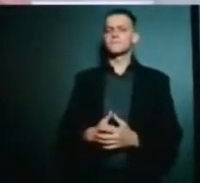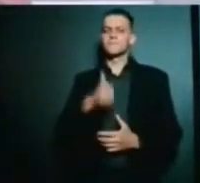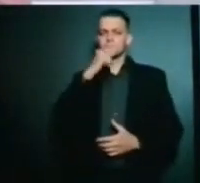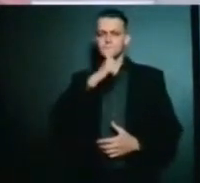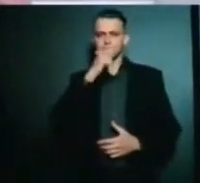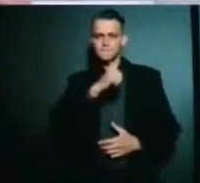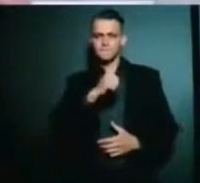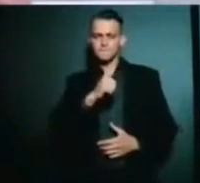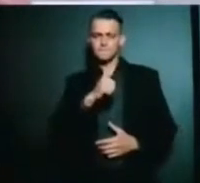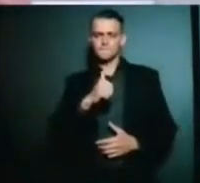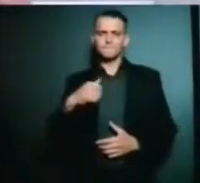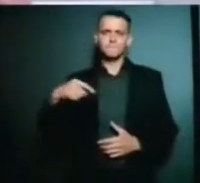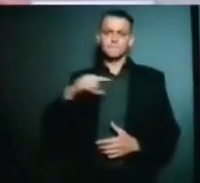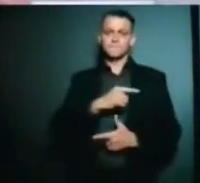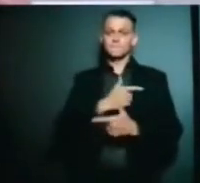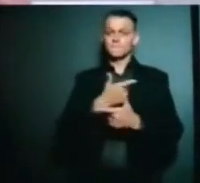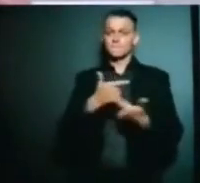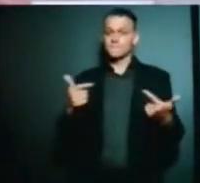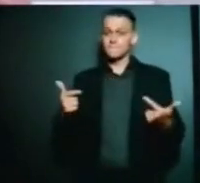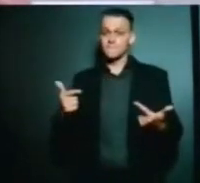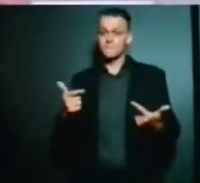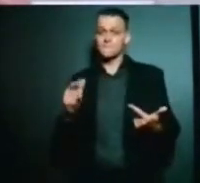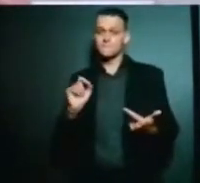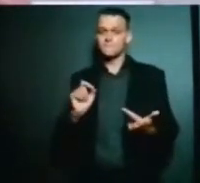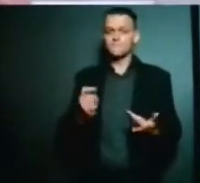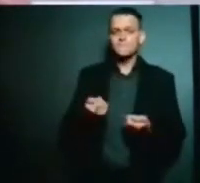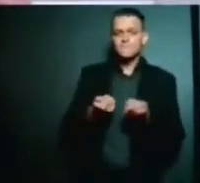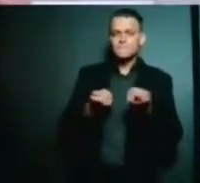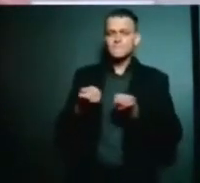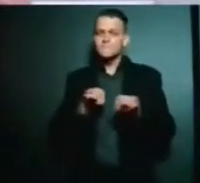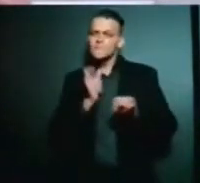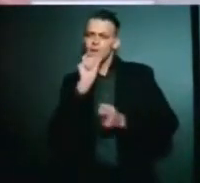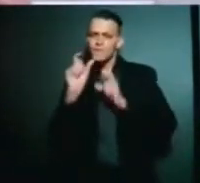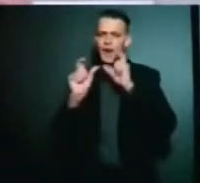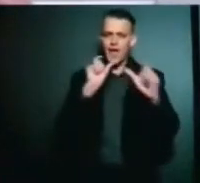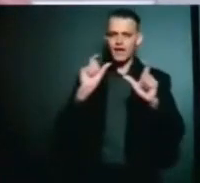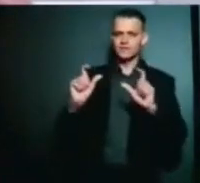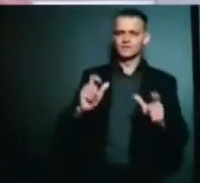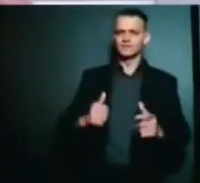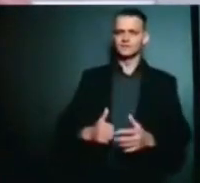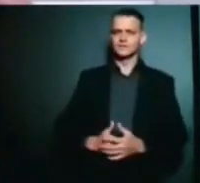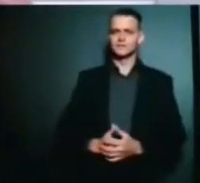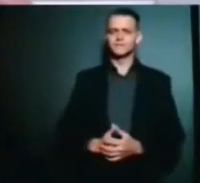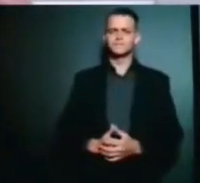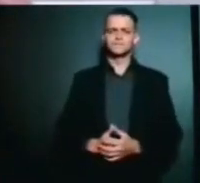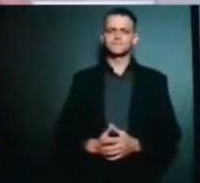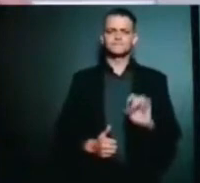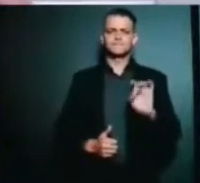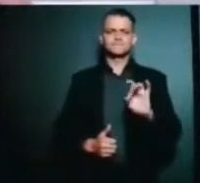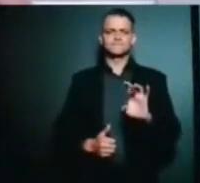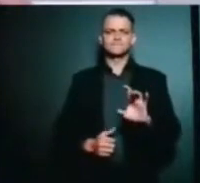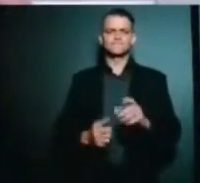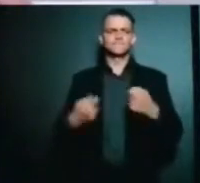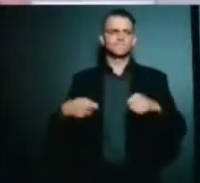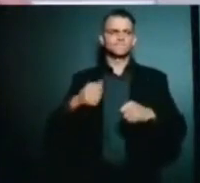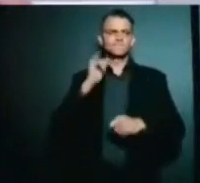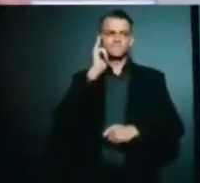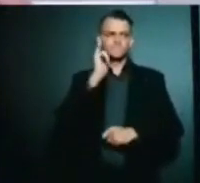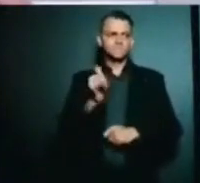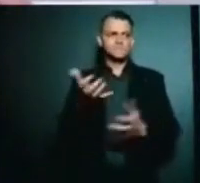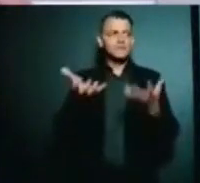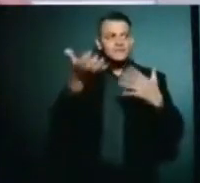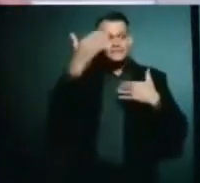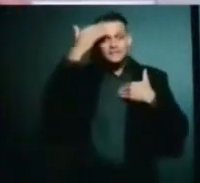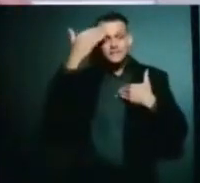mulheres, a gente não teria tanto melindre por palavras, né? É isso, eu precisava me posicionar. Quero